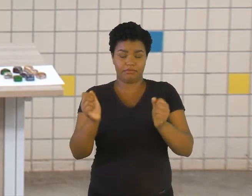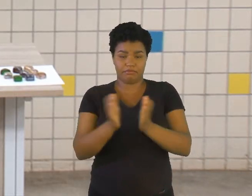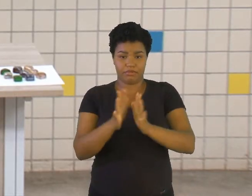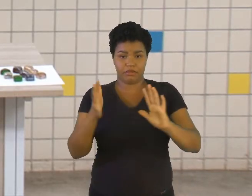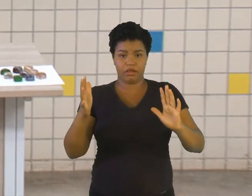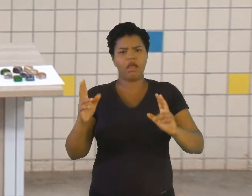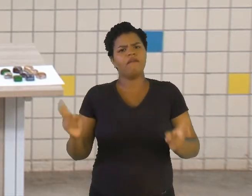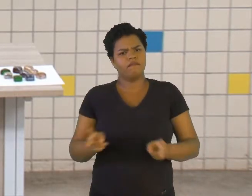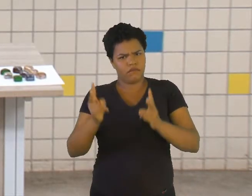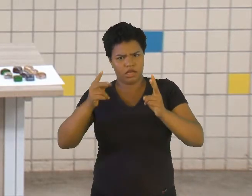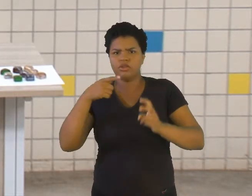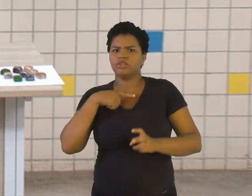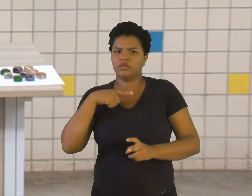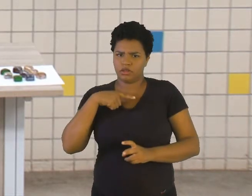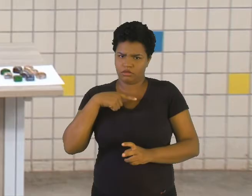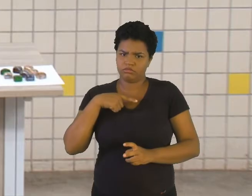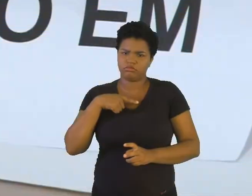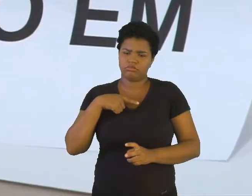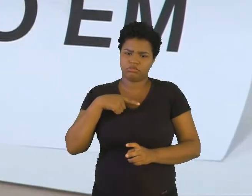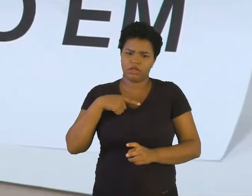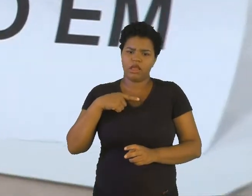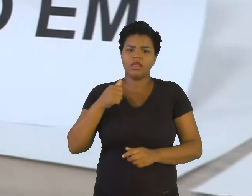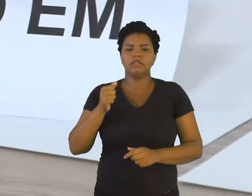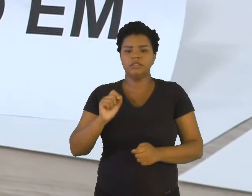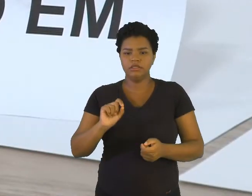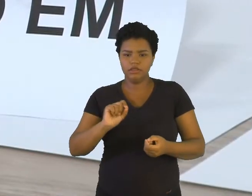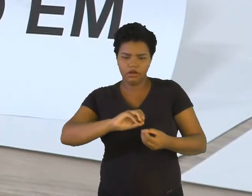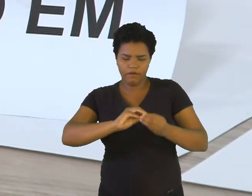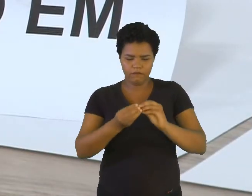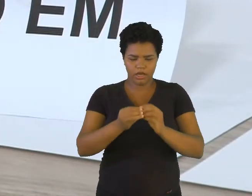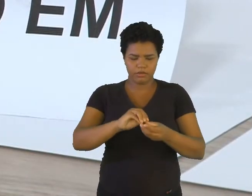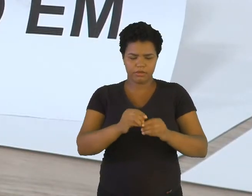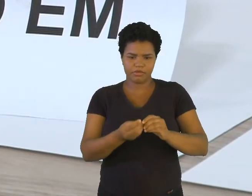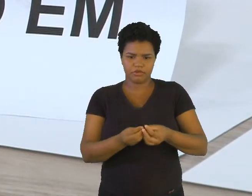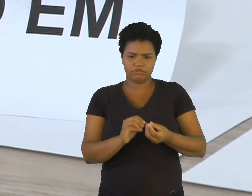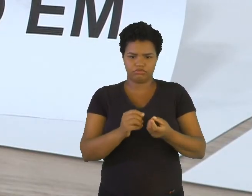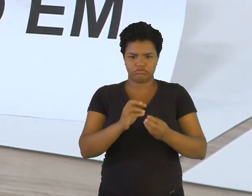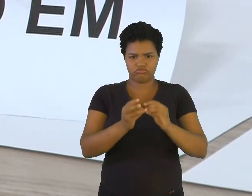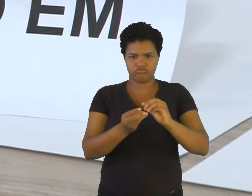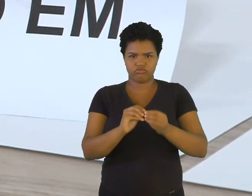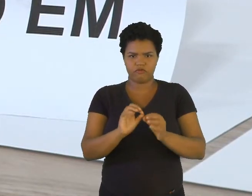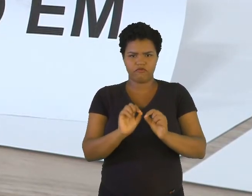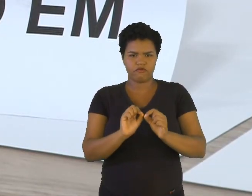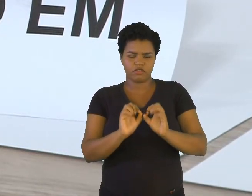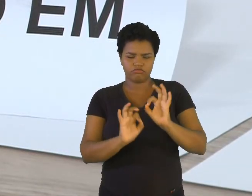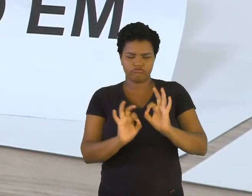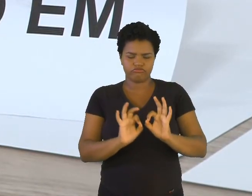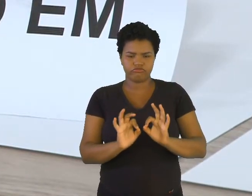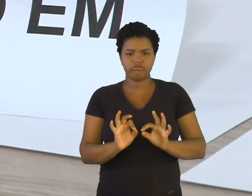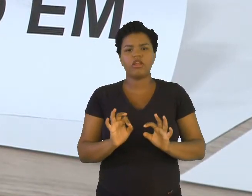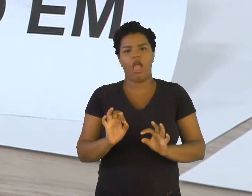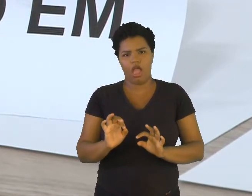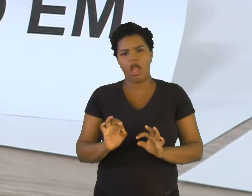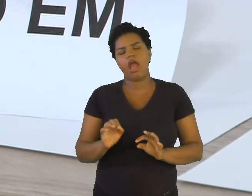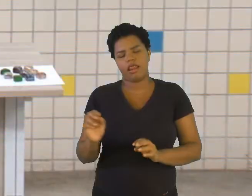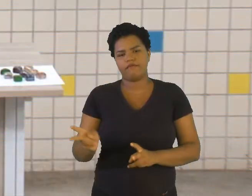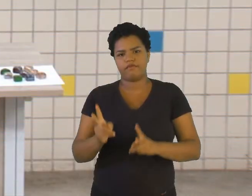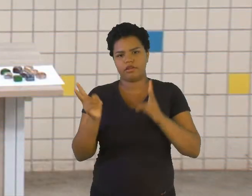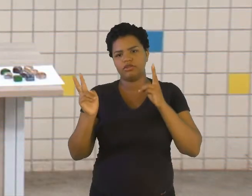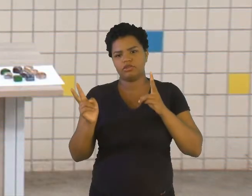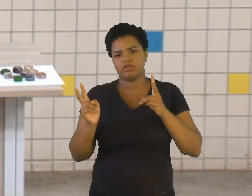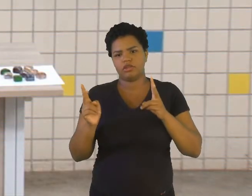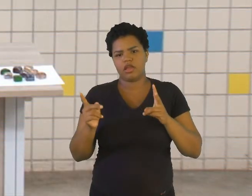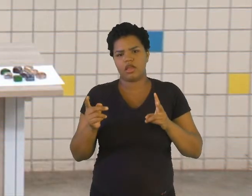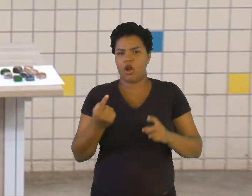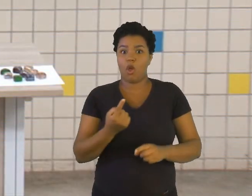ele é valioso quando ele é trabalhado, tá? Mas não é um dos mais valiosos que tem. Existem